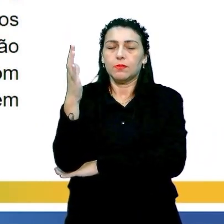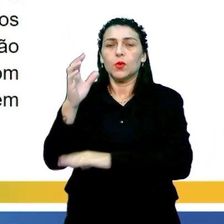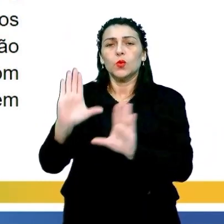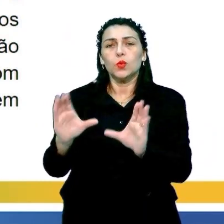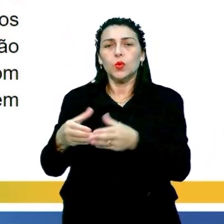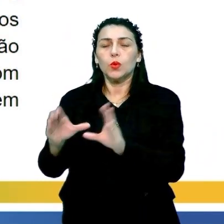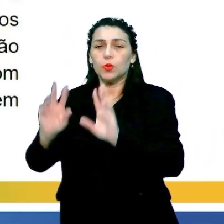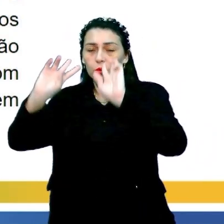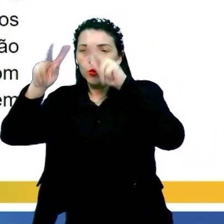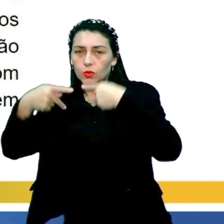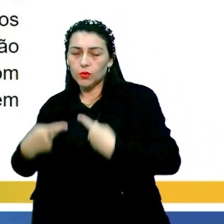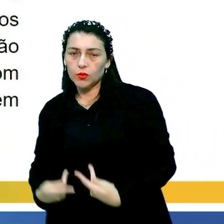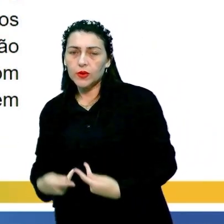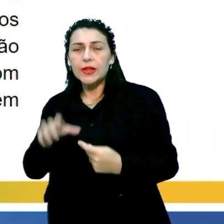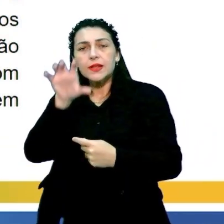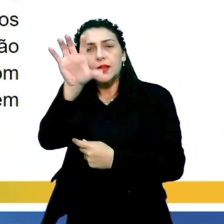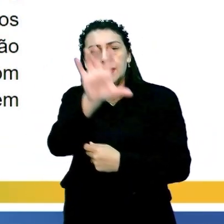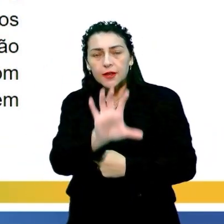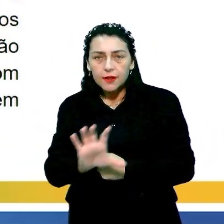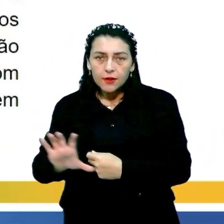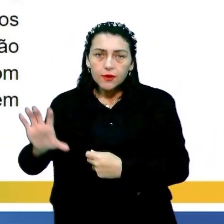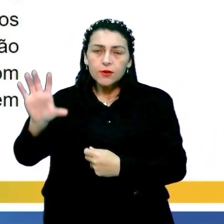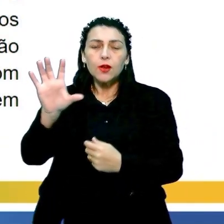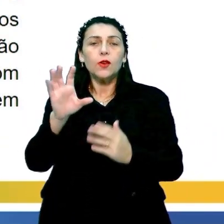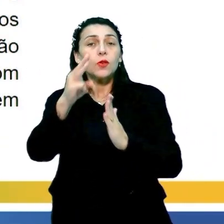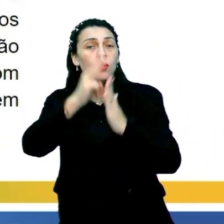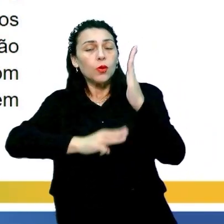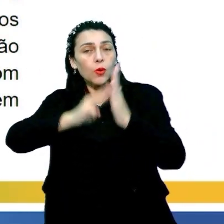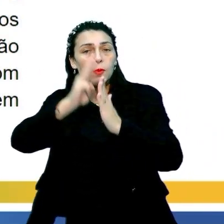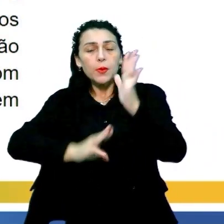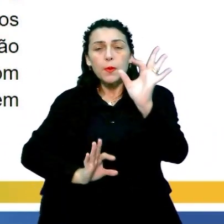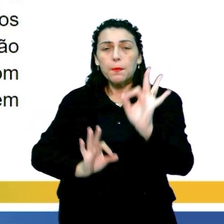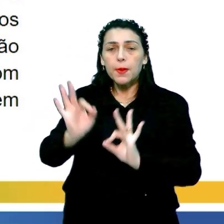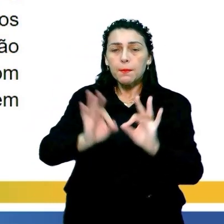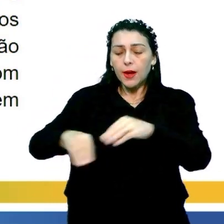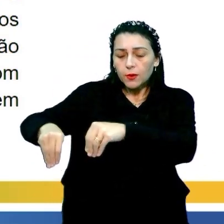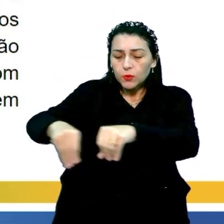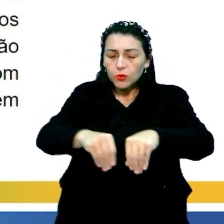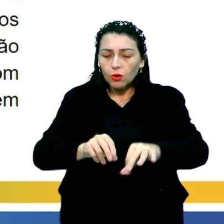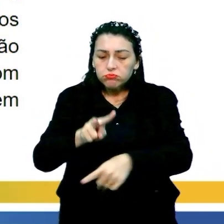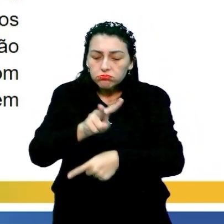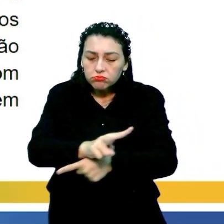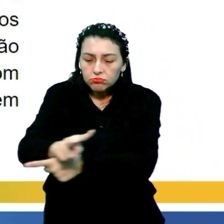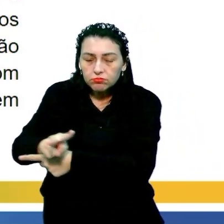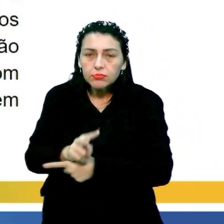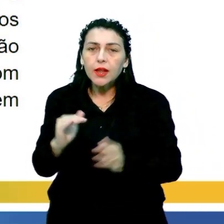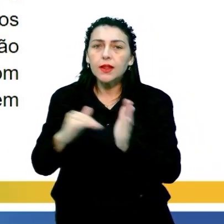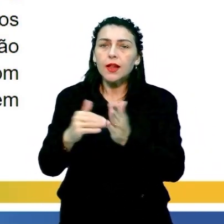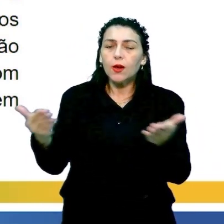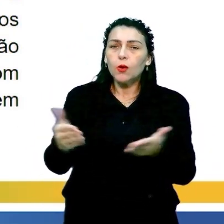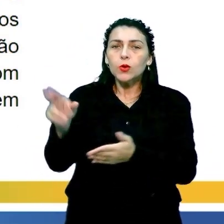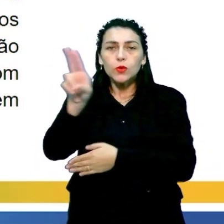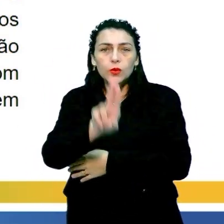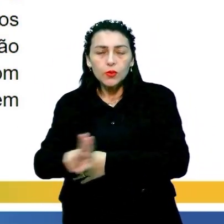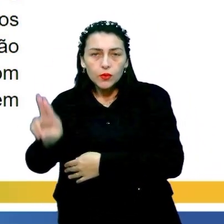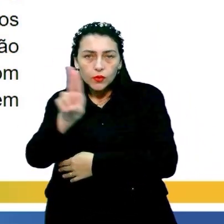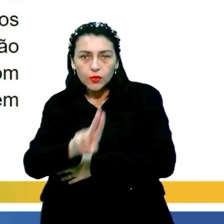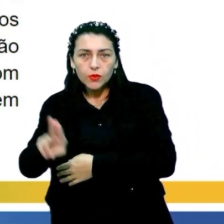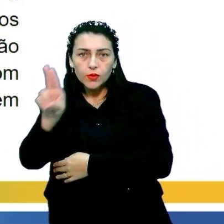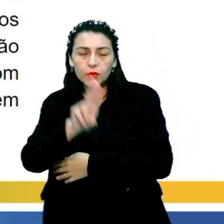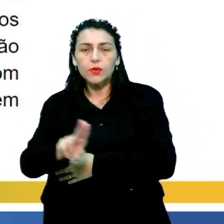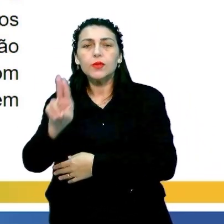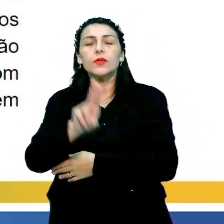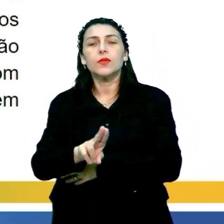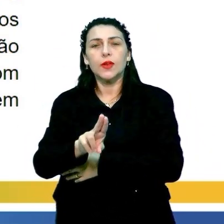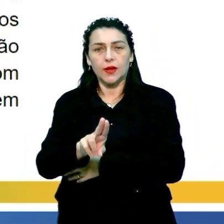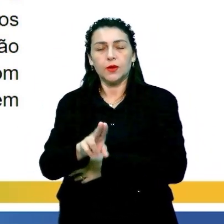grupos humanos nessas regiões com métodos elementares de preparo do solo, ainda hoje usados e